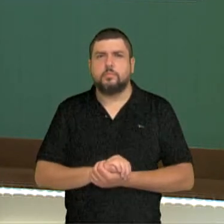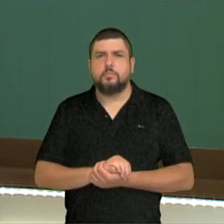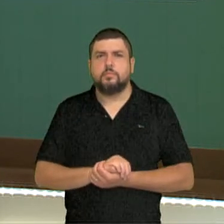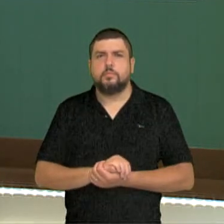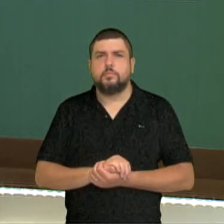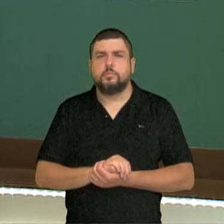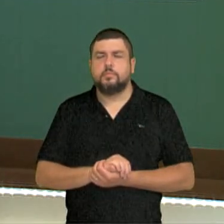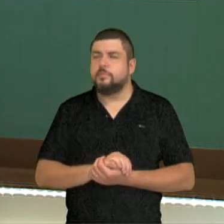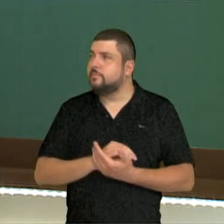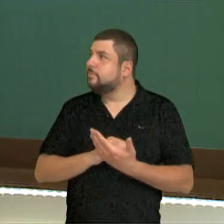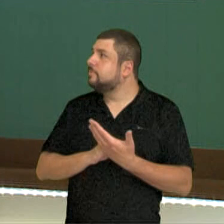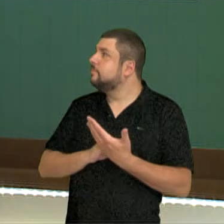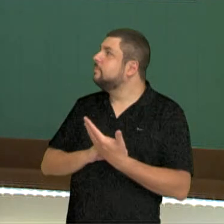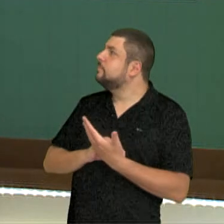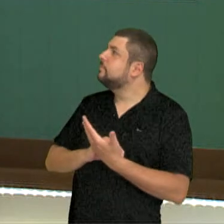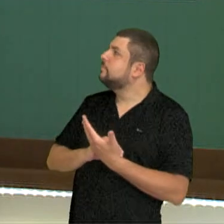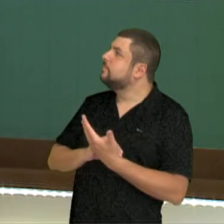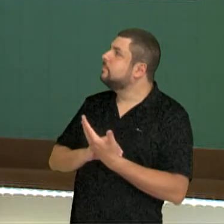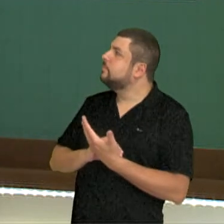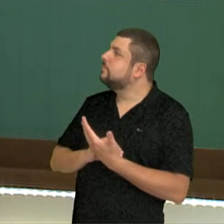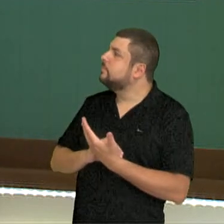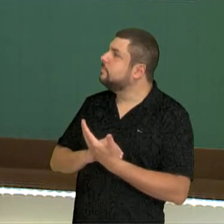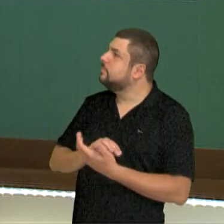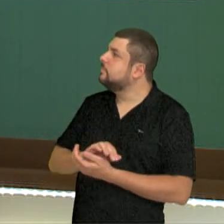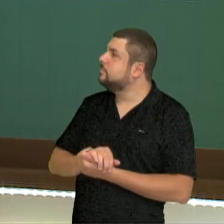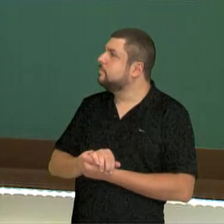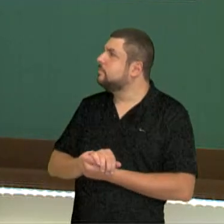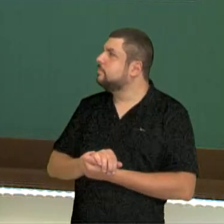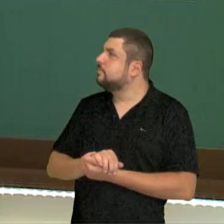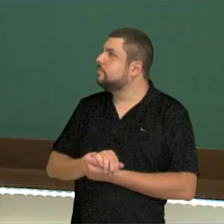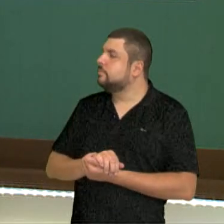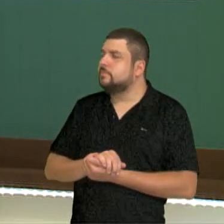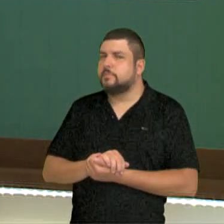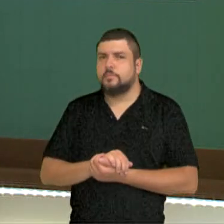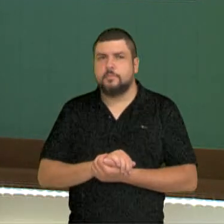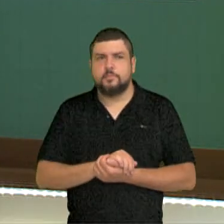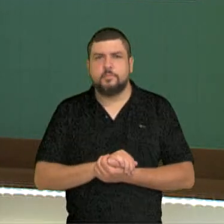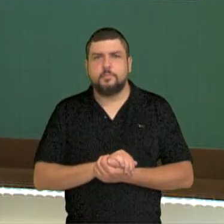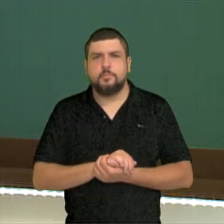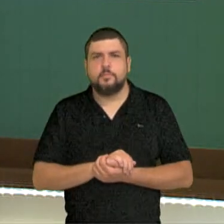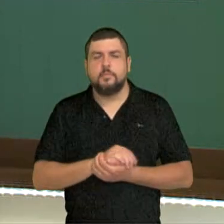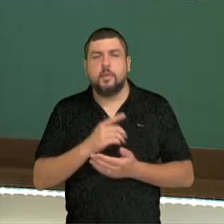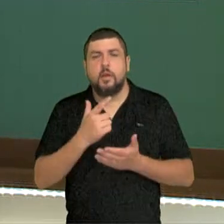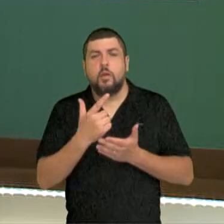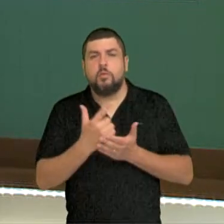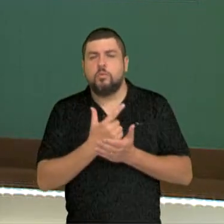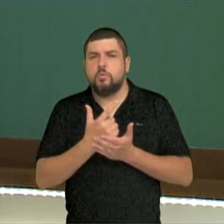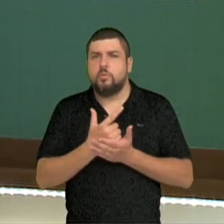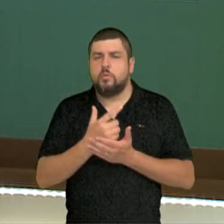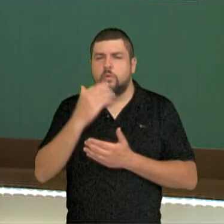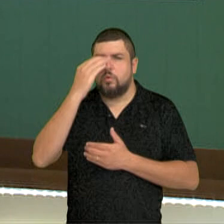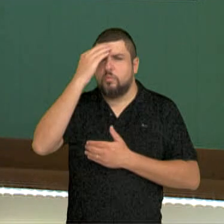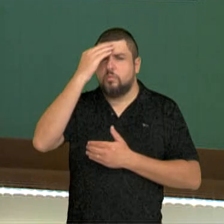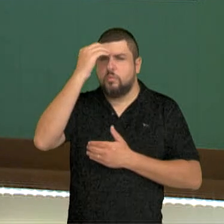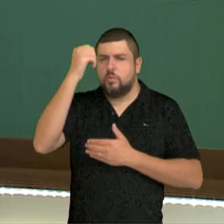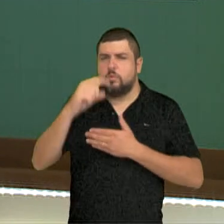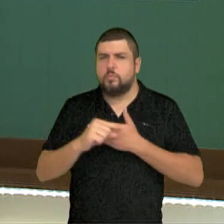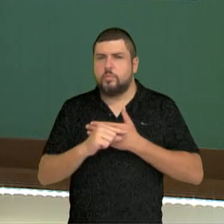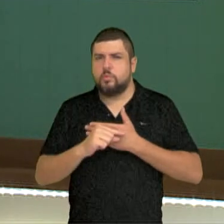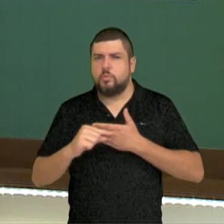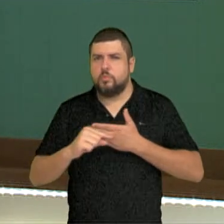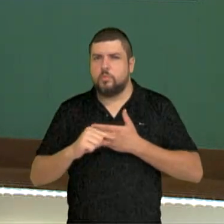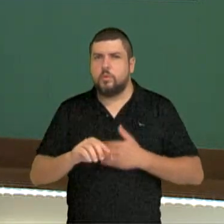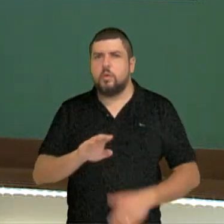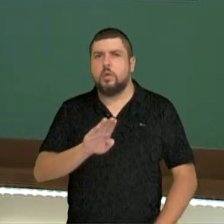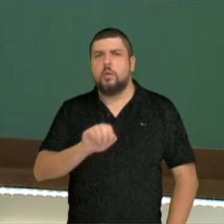Resenha. Apresento para vocês, né, Amontilado e o livro do Edgar Allan Poe, O Barril de